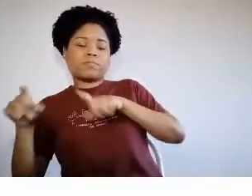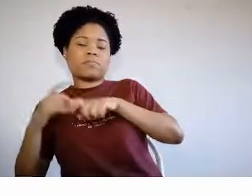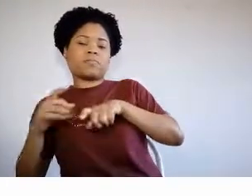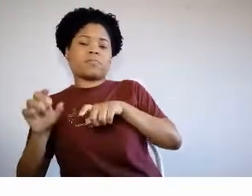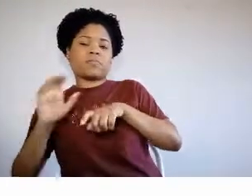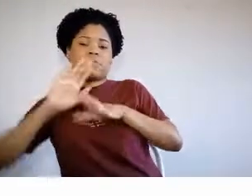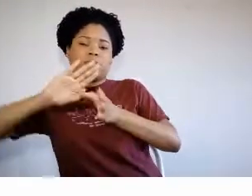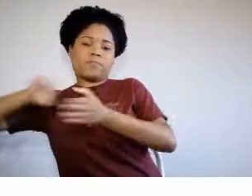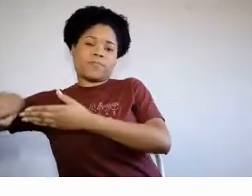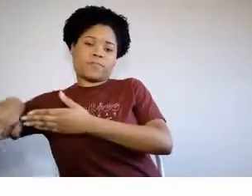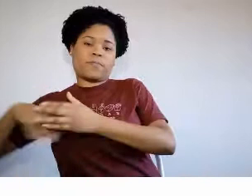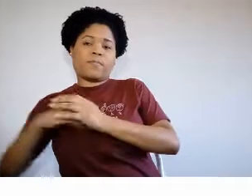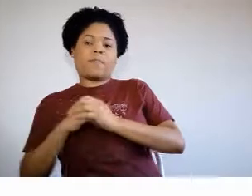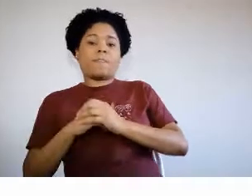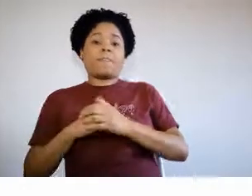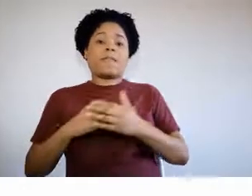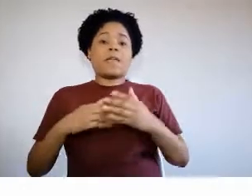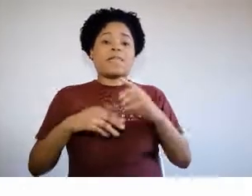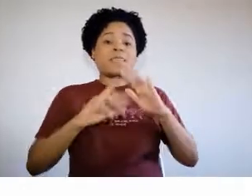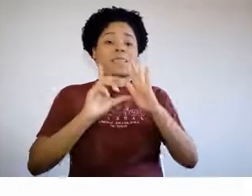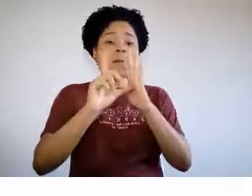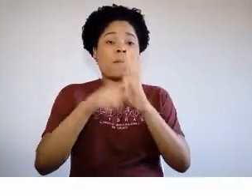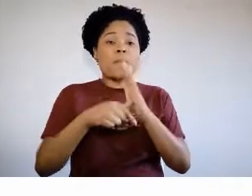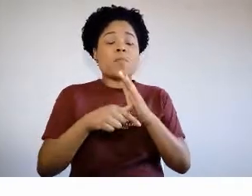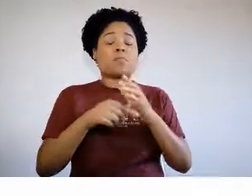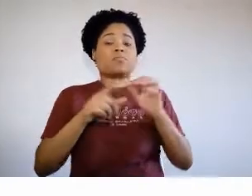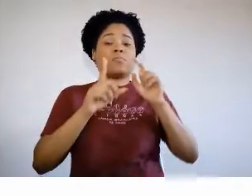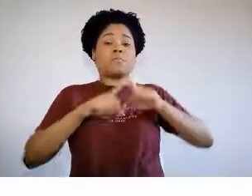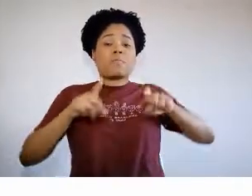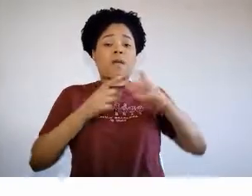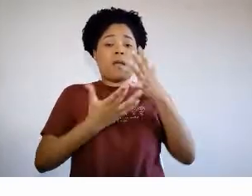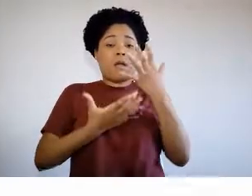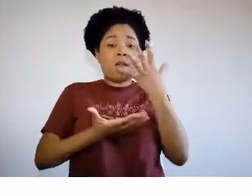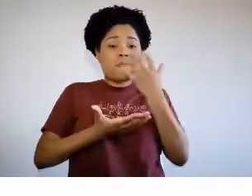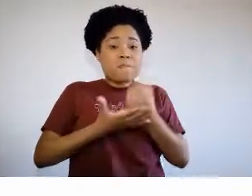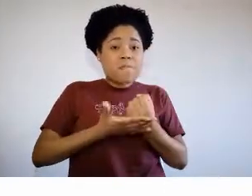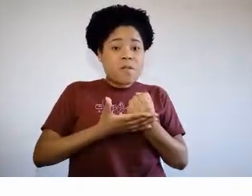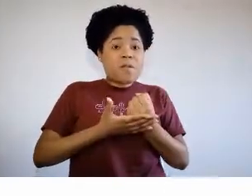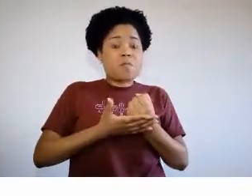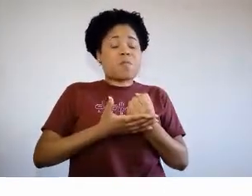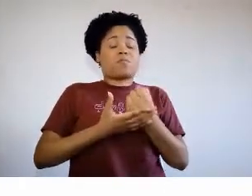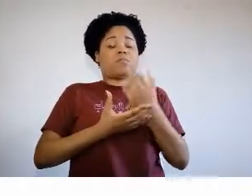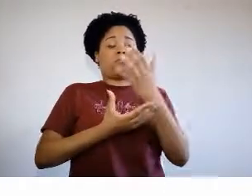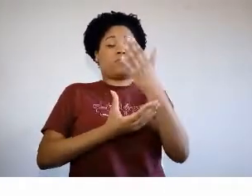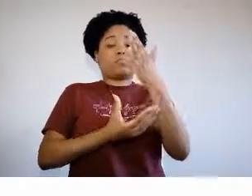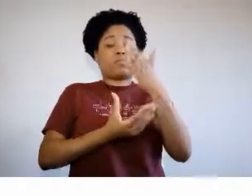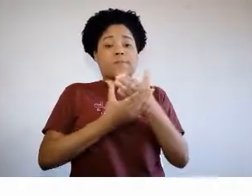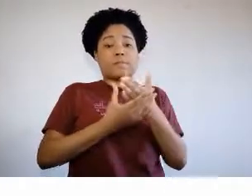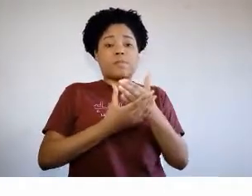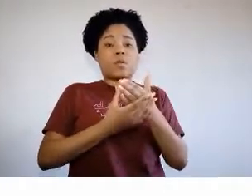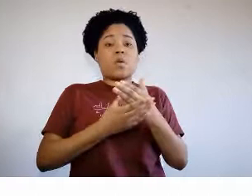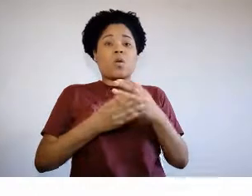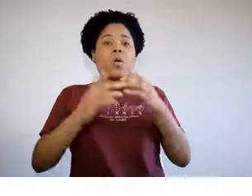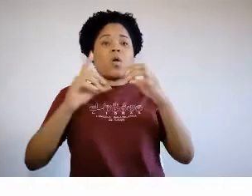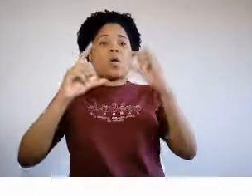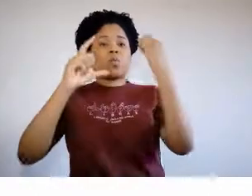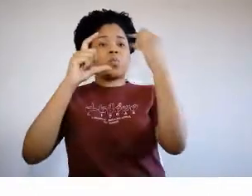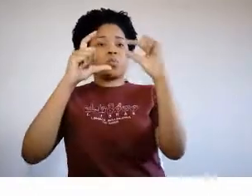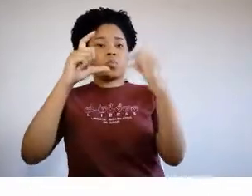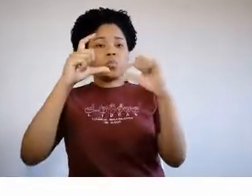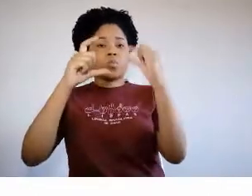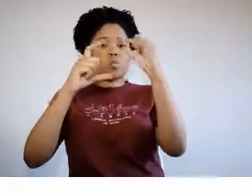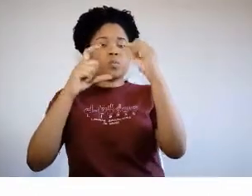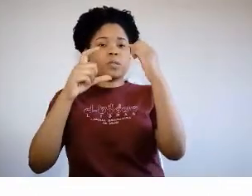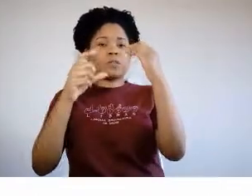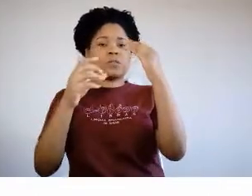máquinas vão ignorar aquele pacote. A partir do momento que aquela máquina recebeu aquele pacote, o